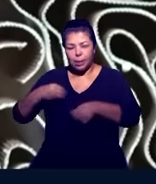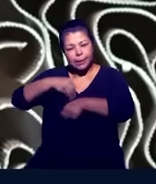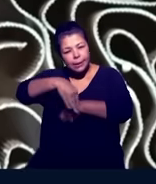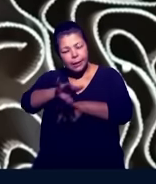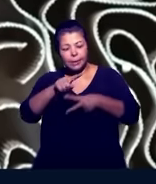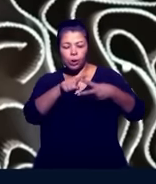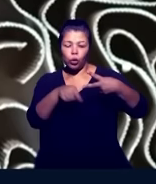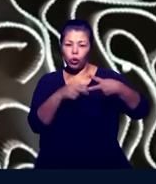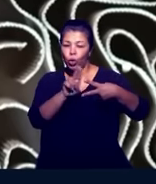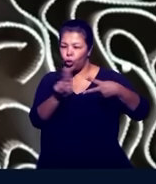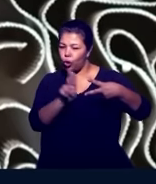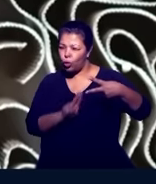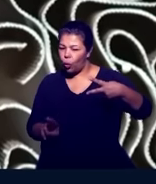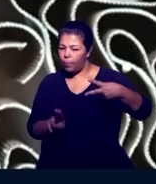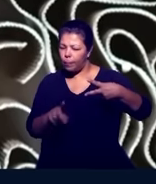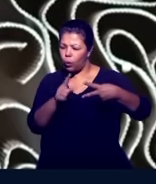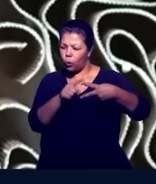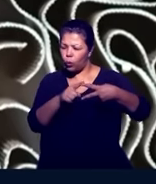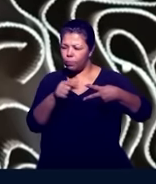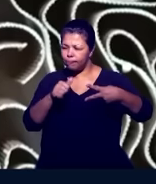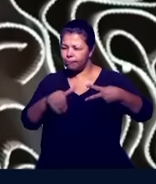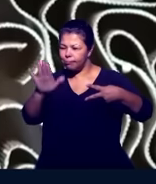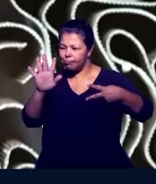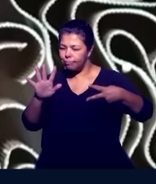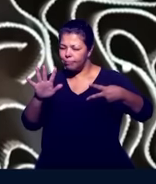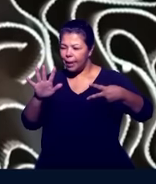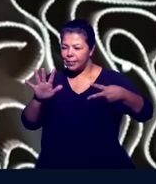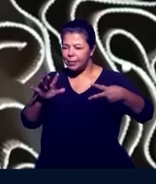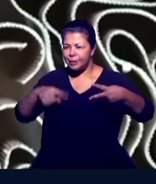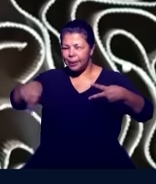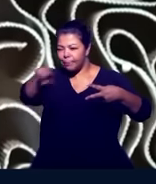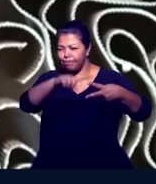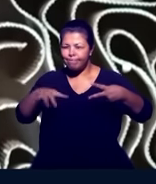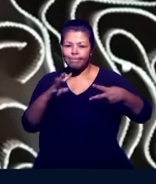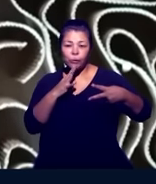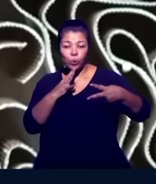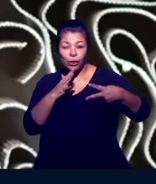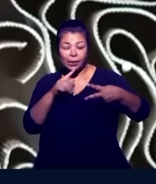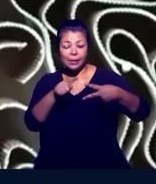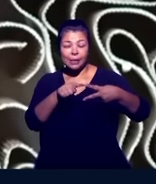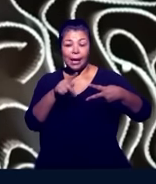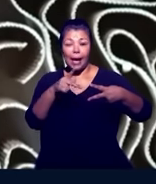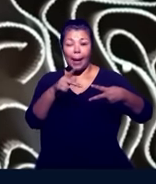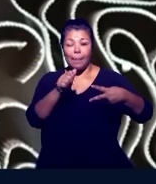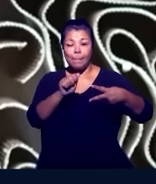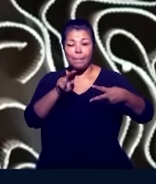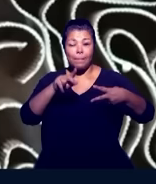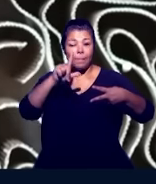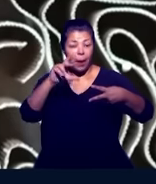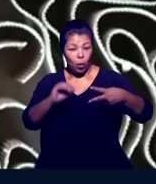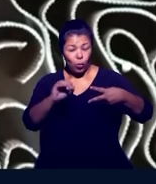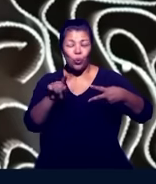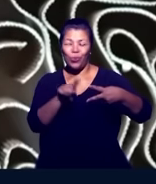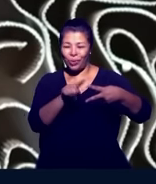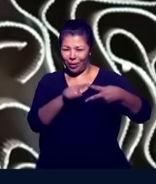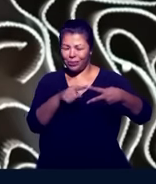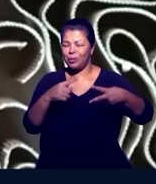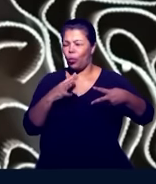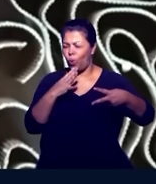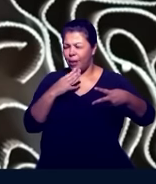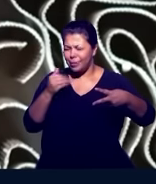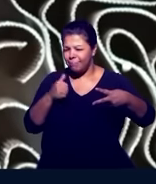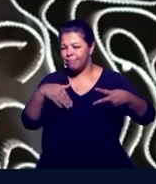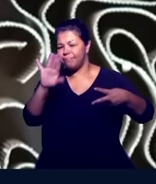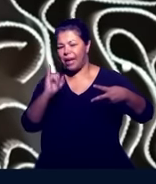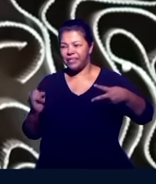falar faa um pouco desses nomes um é bastante conhecido foi até contemporâneo meu de USP que é o Paulo Piquet que é uma pessoa que entende muito de inflação índice de